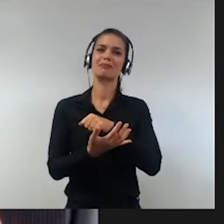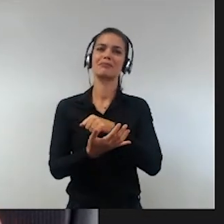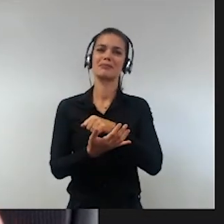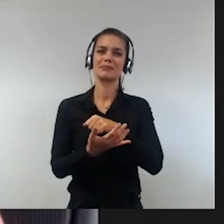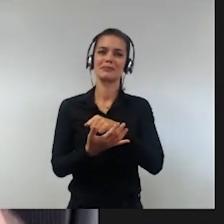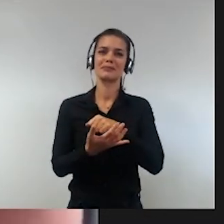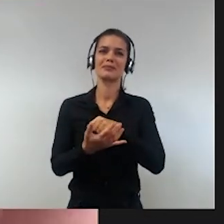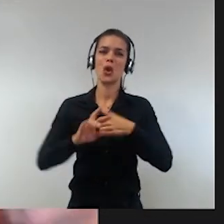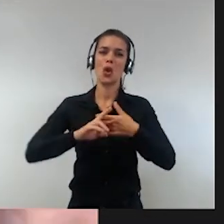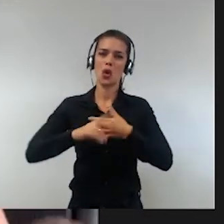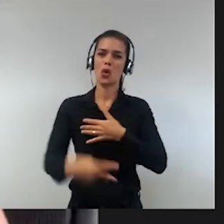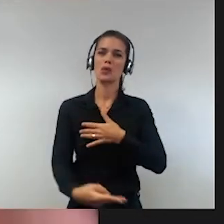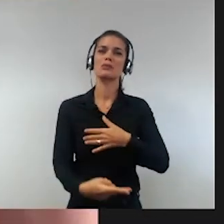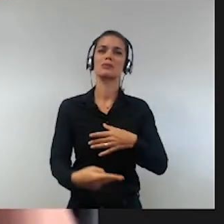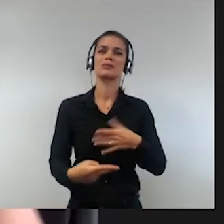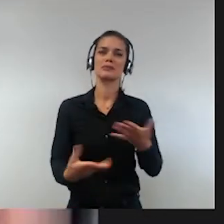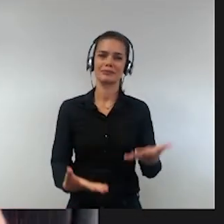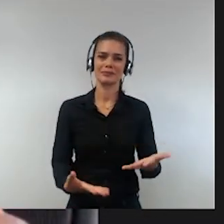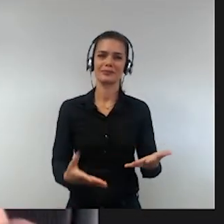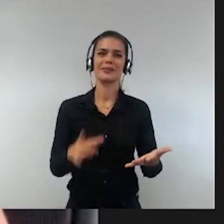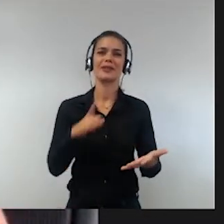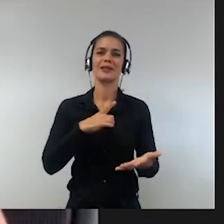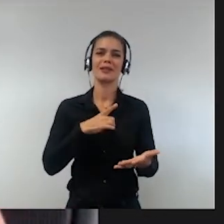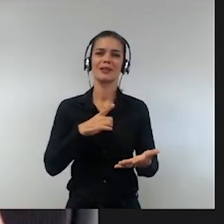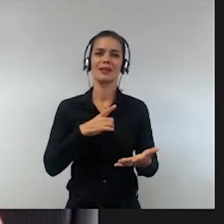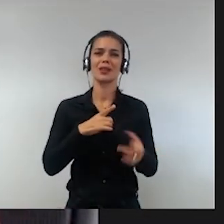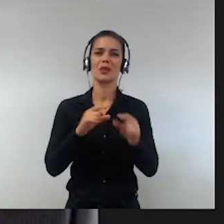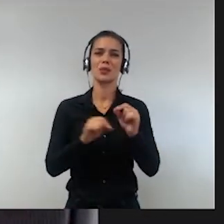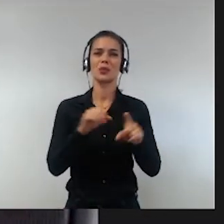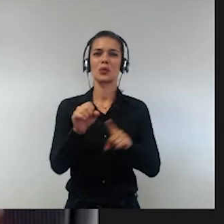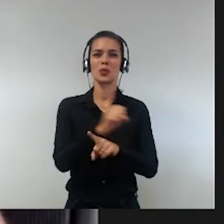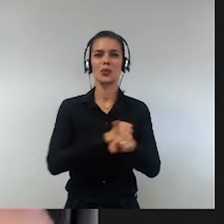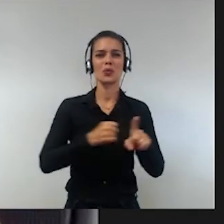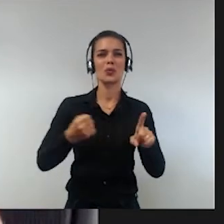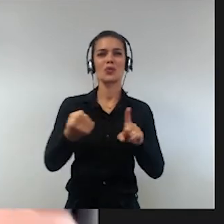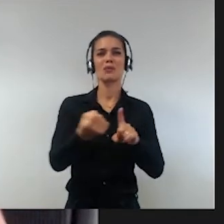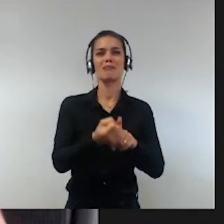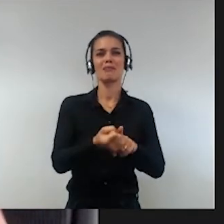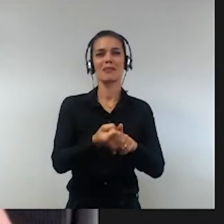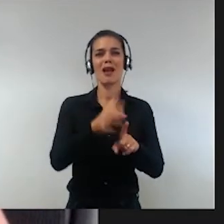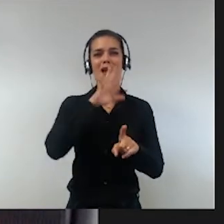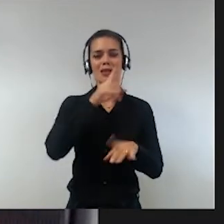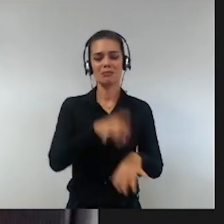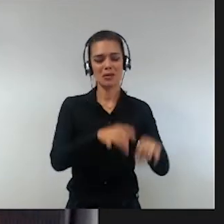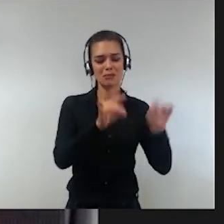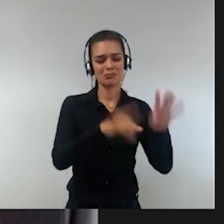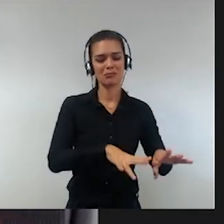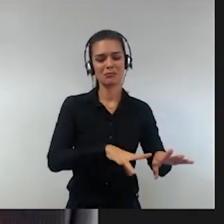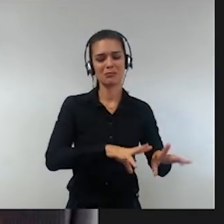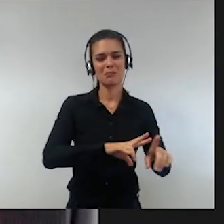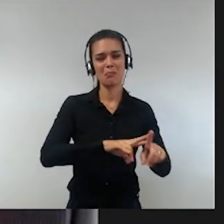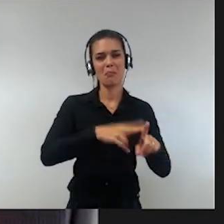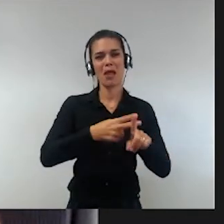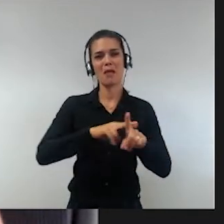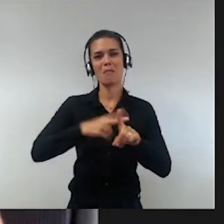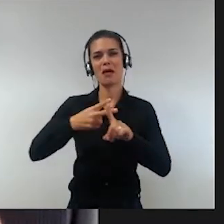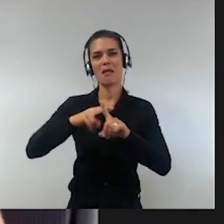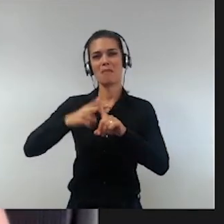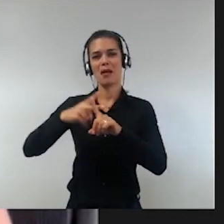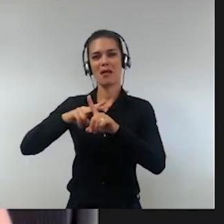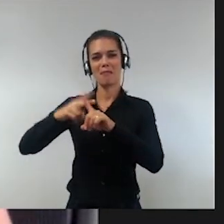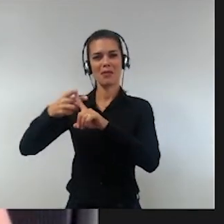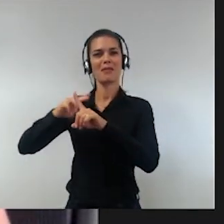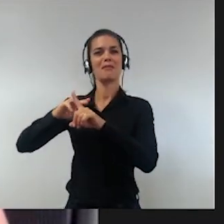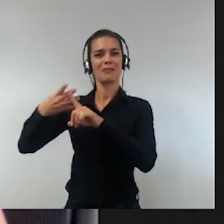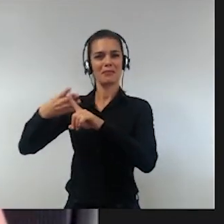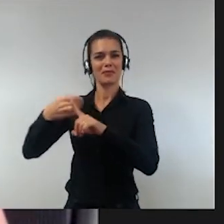a ser colocado na nossa sociedade um índice crescente de abandono. Estava, inclusive, comentando isso